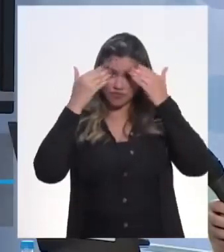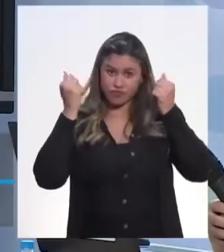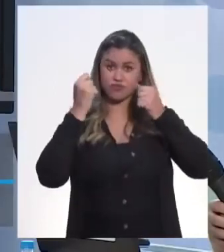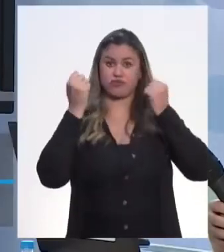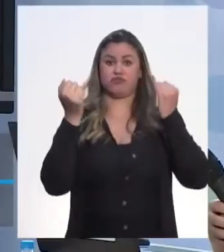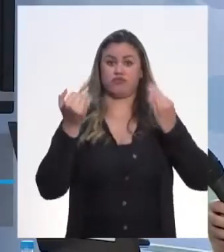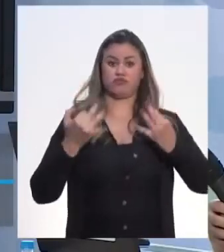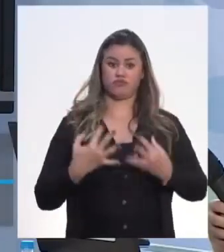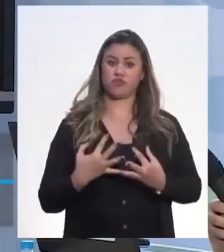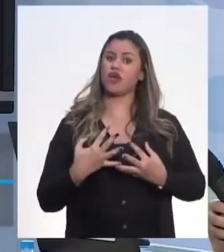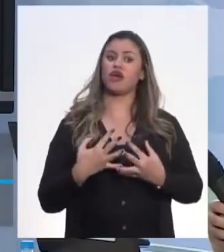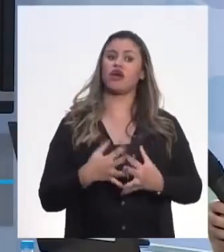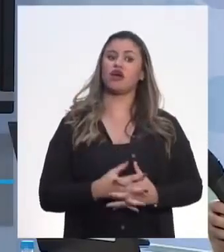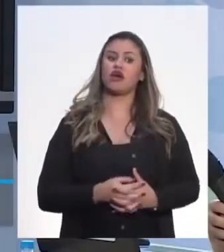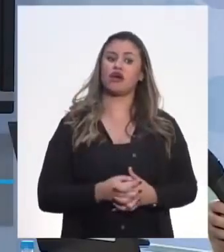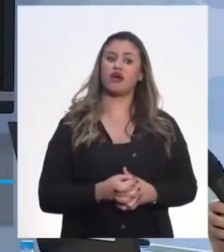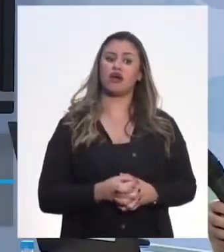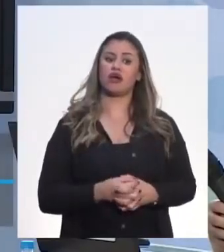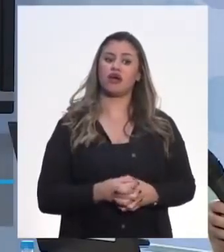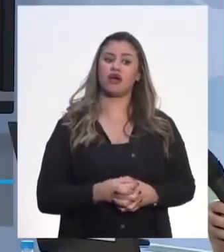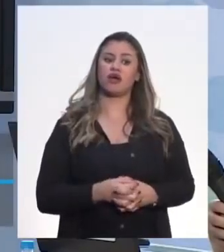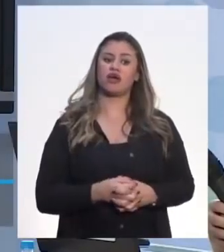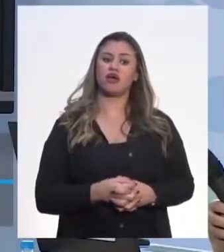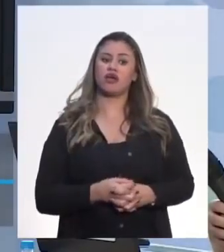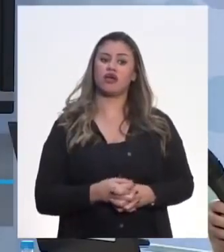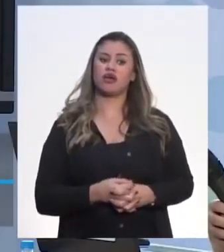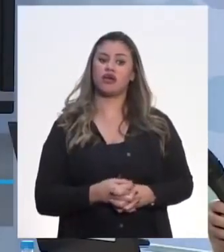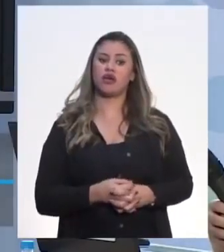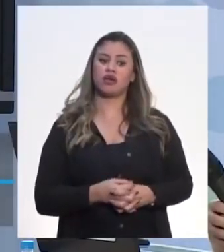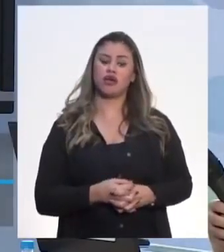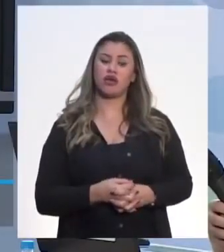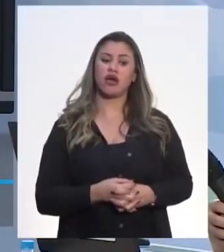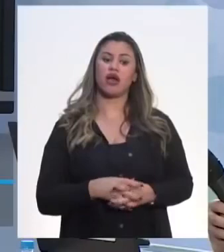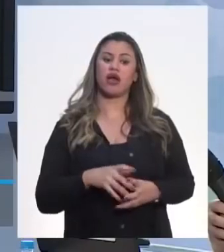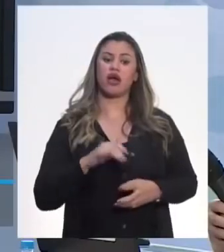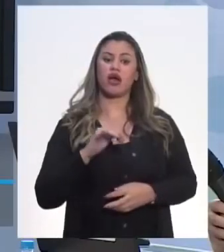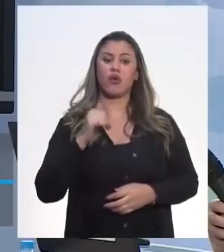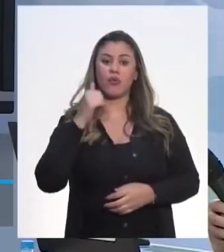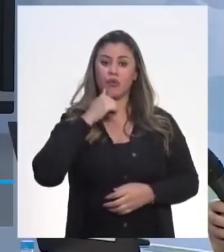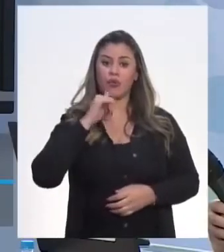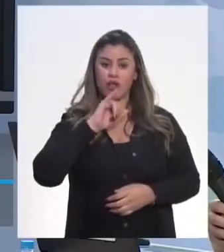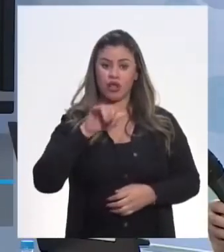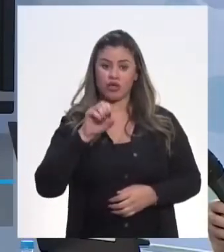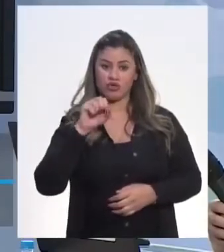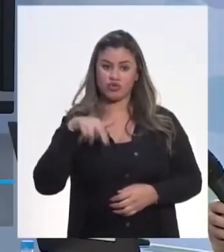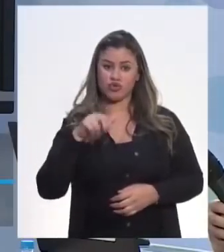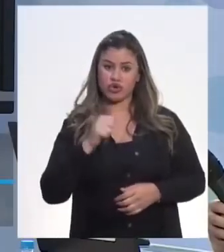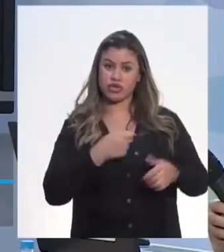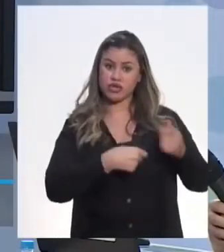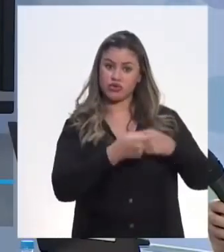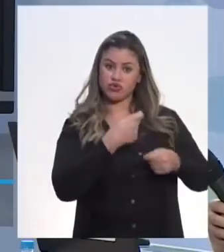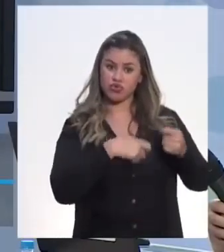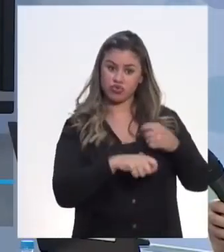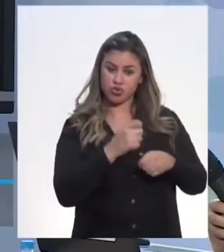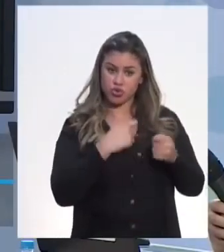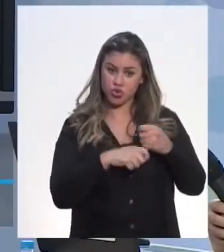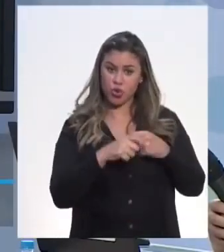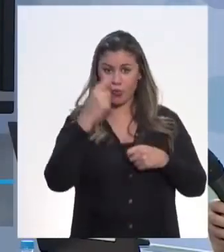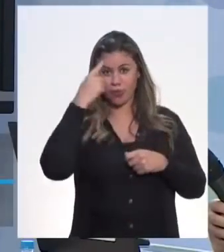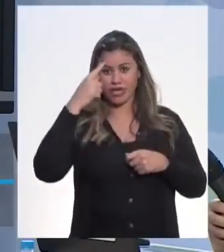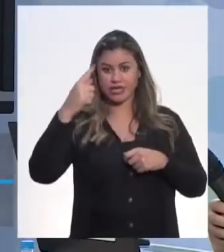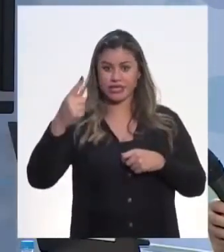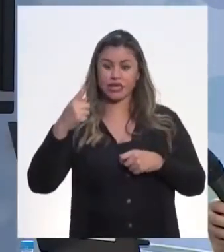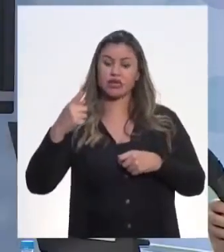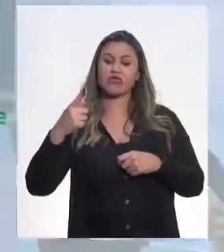quando no caso da Joana o quanto e economizou nesse um ano e a gente olha o valor do salário